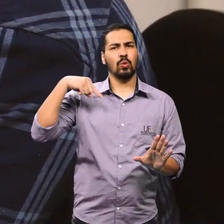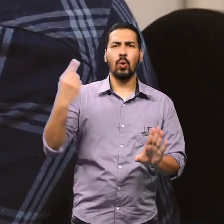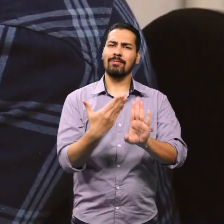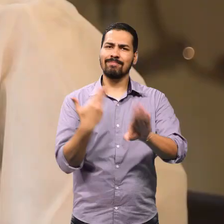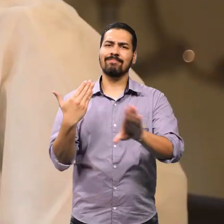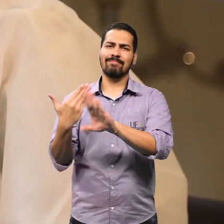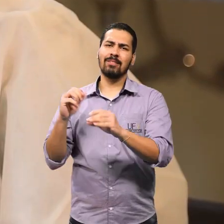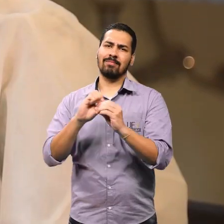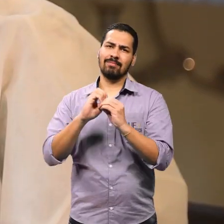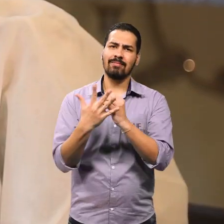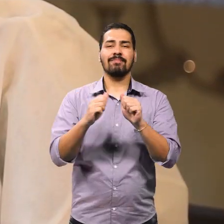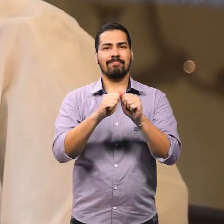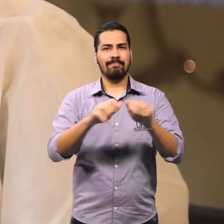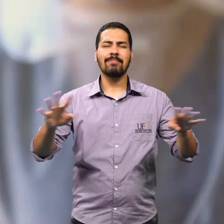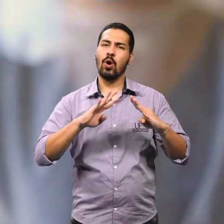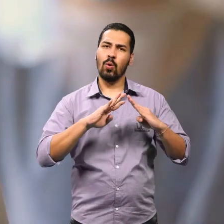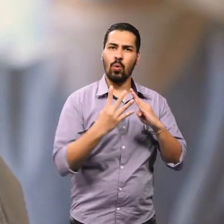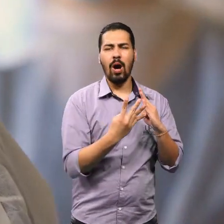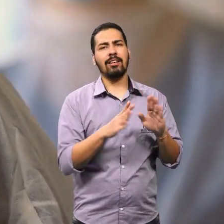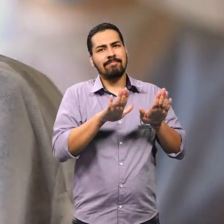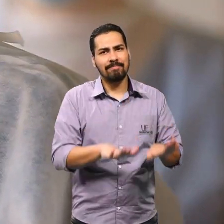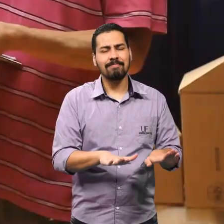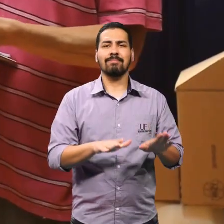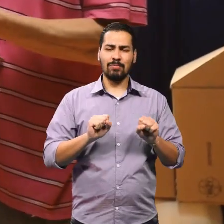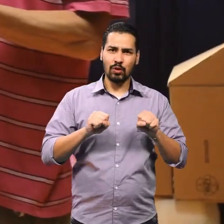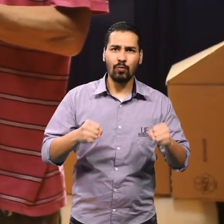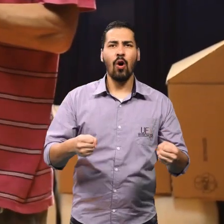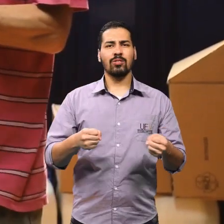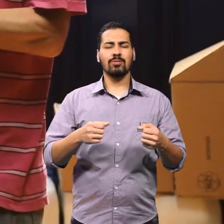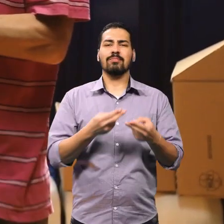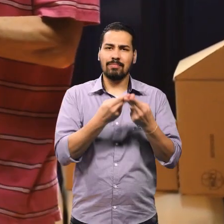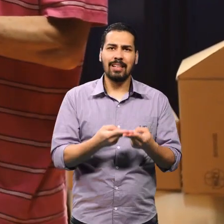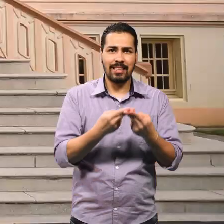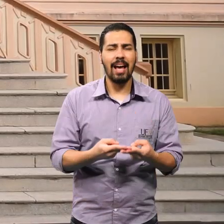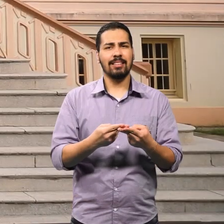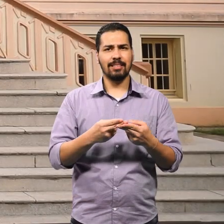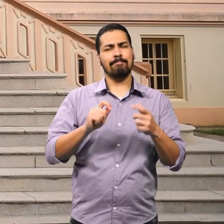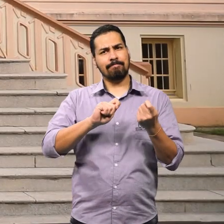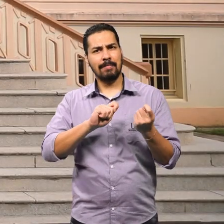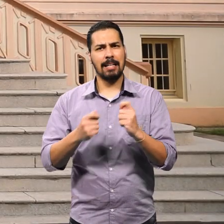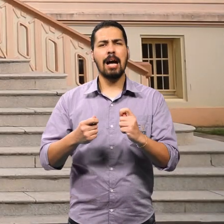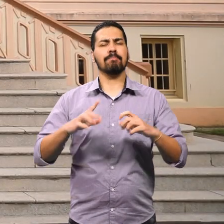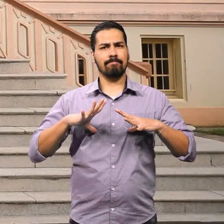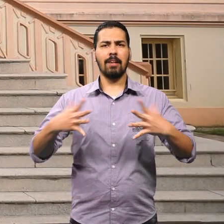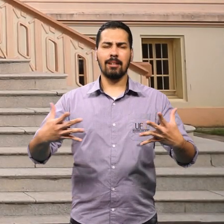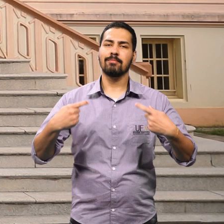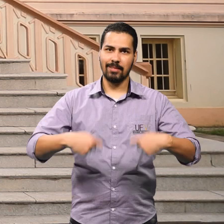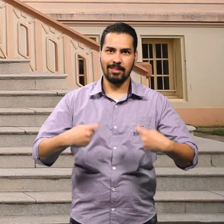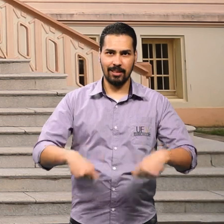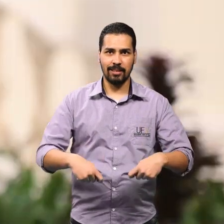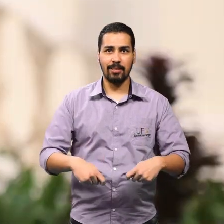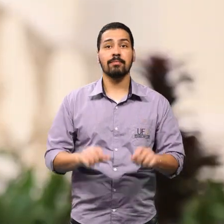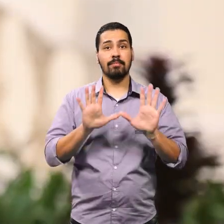de mão. Vivemos um momento que exige superação, dedicação e coragem para nos adaptarmos aos novos